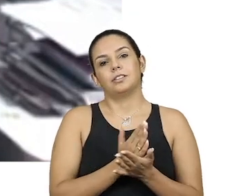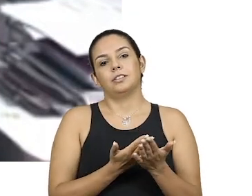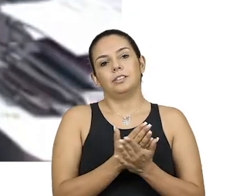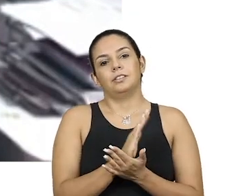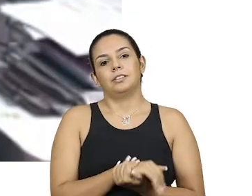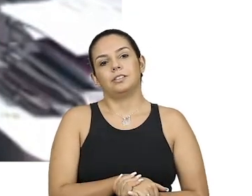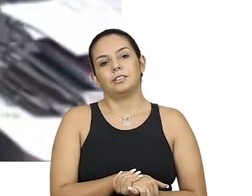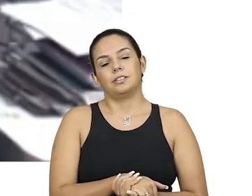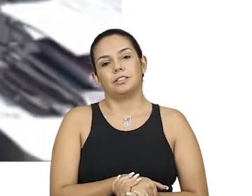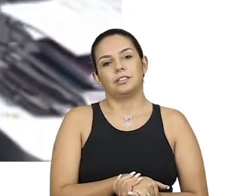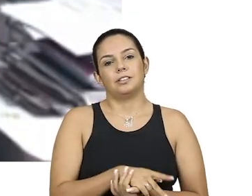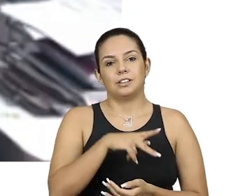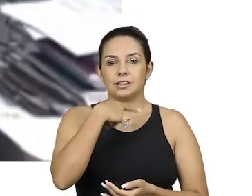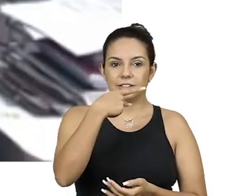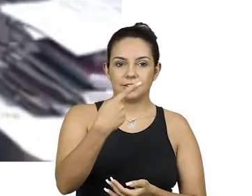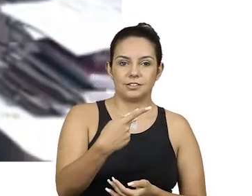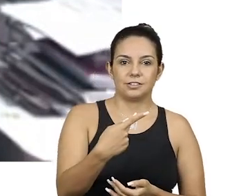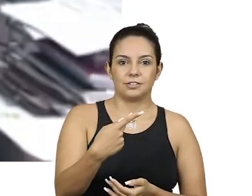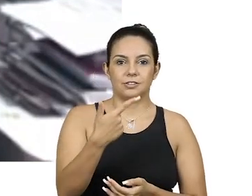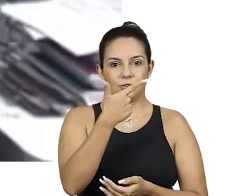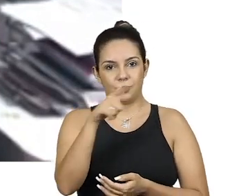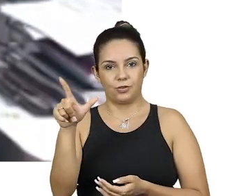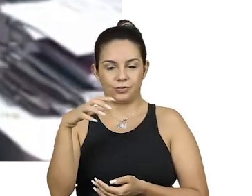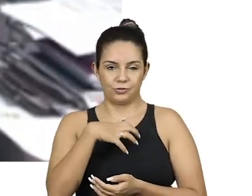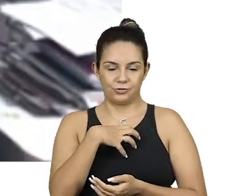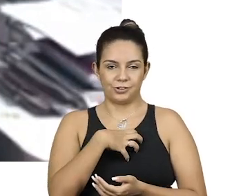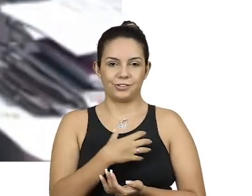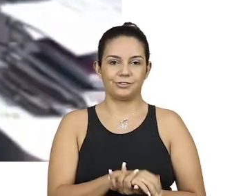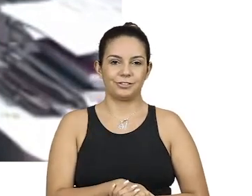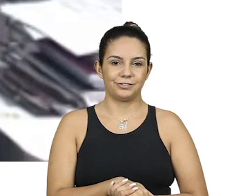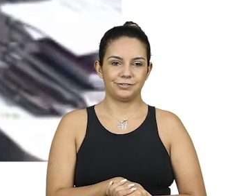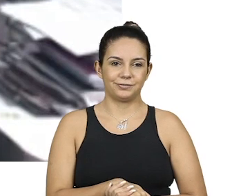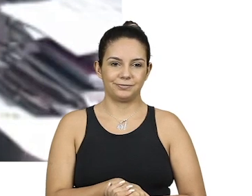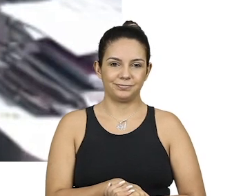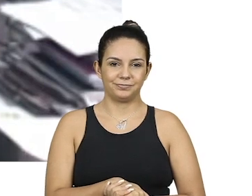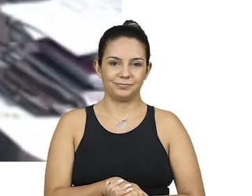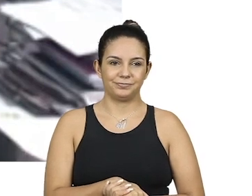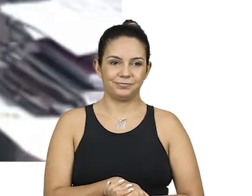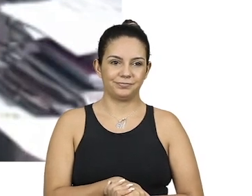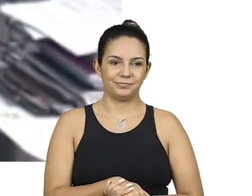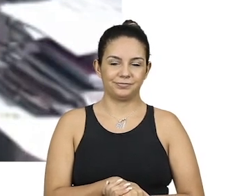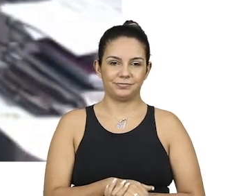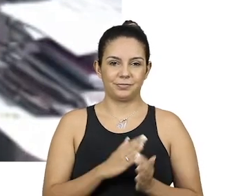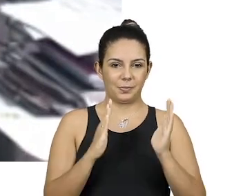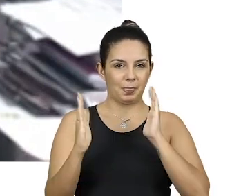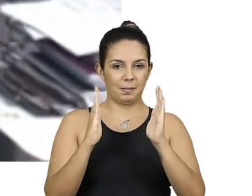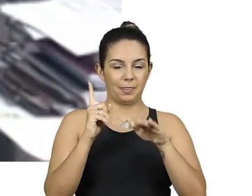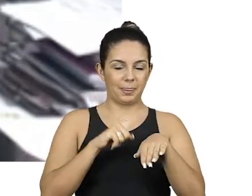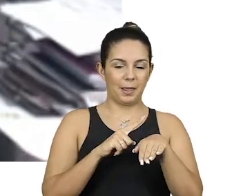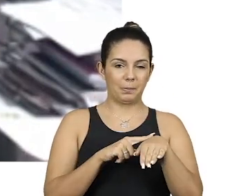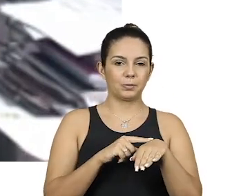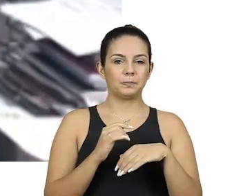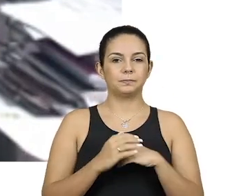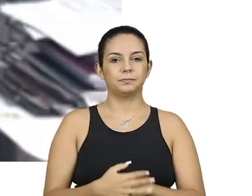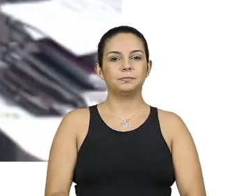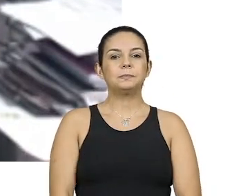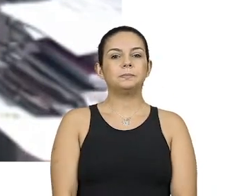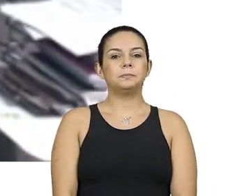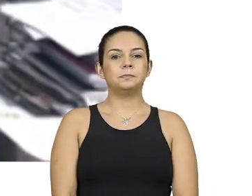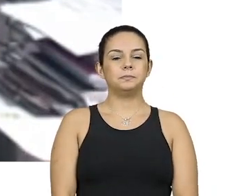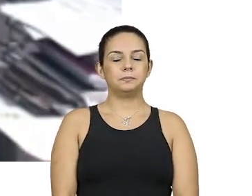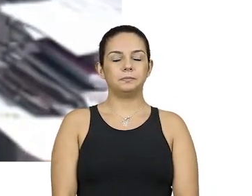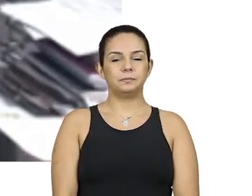que dizer de outra maneira a passagem do tempo.